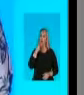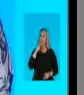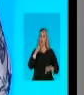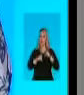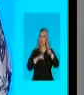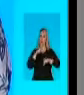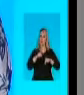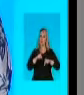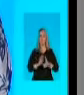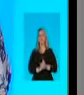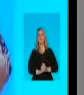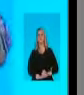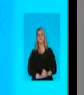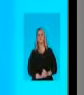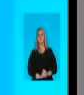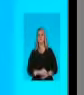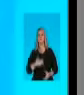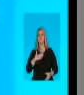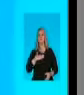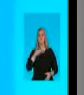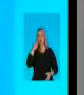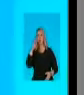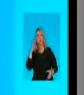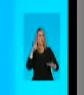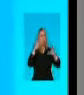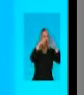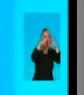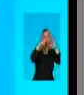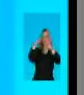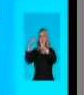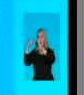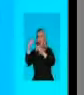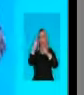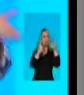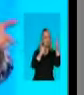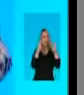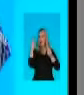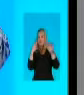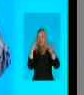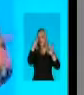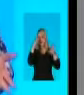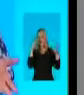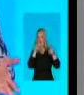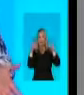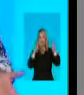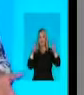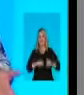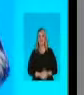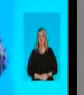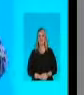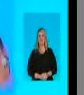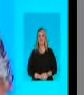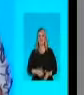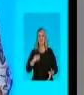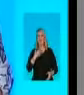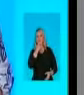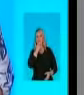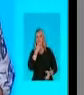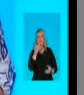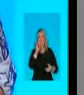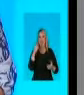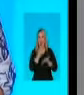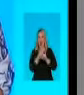população. Eu não sei aqui qual é a minha câmera, não sei se é a 1 ou se é a 2, eu quero Tá olhar certo. e não está acesa. Câmera não sei onde. certa. Queria até que